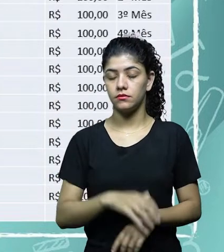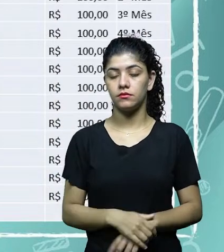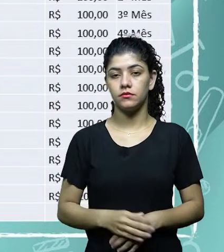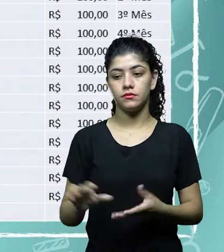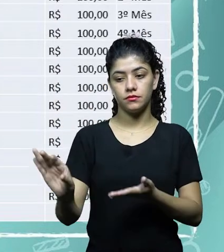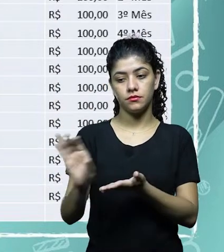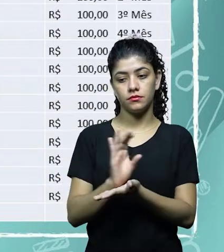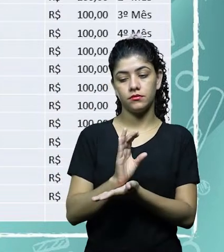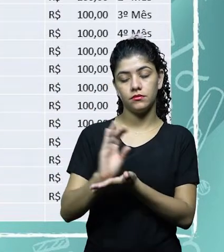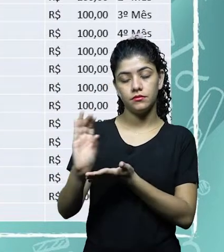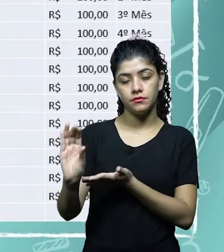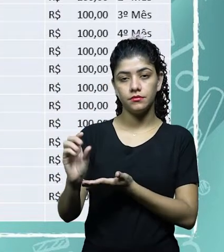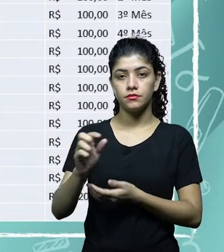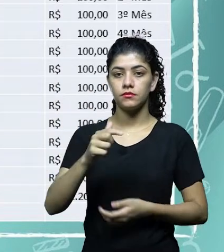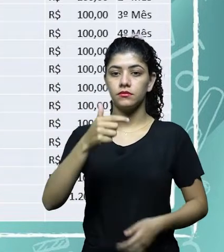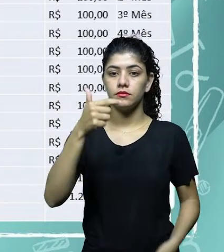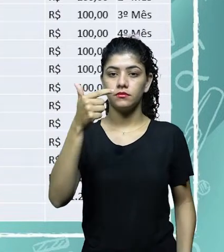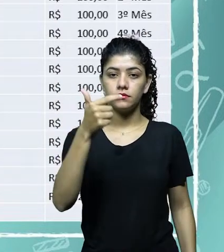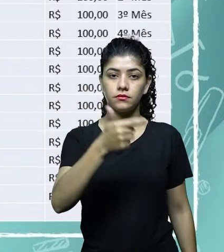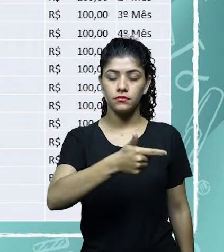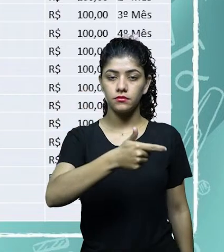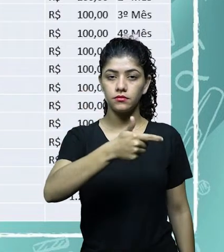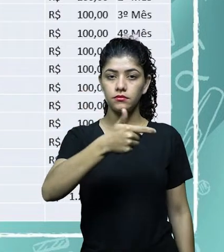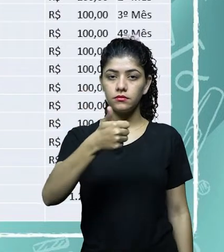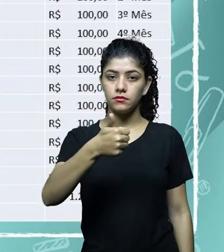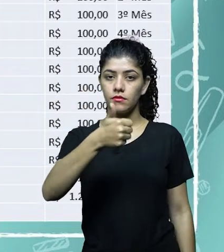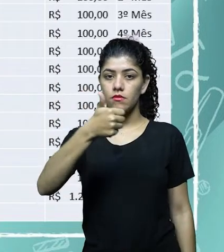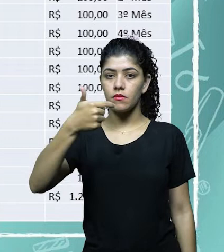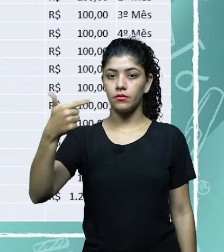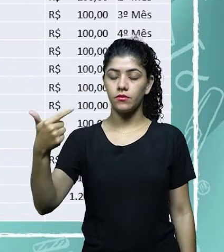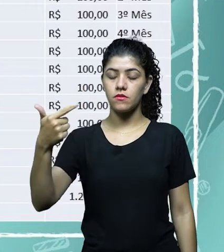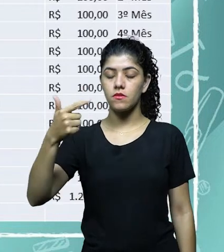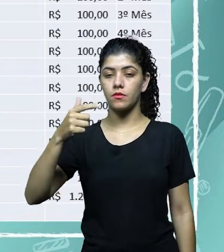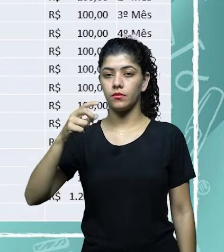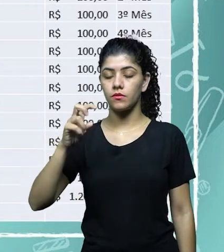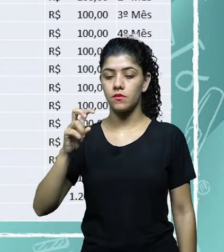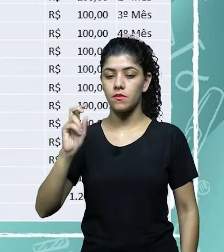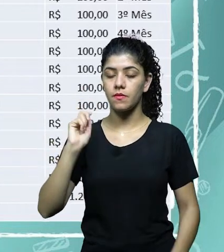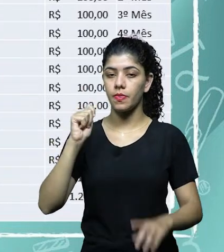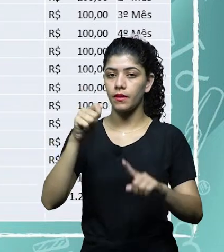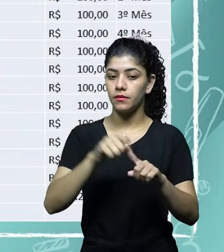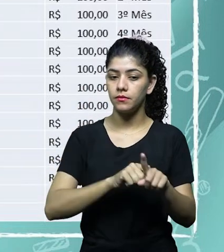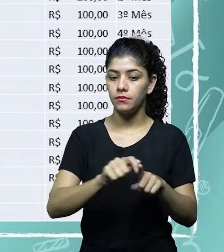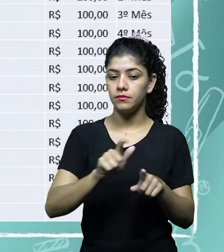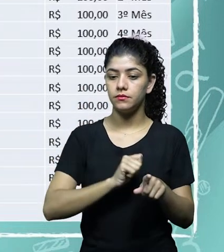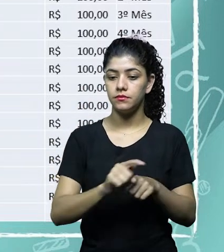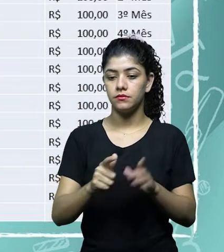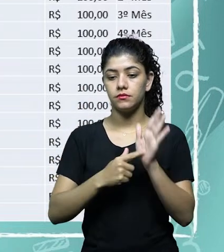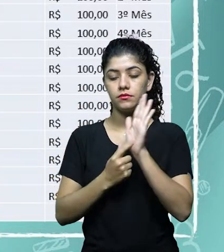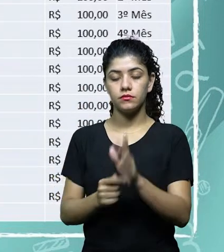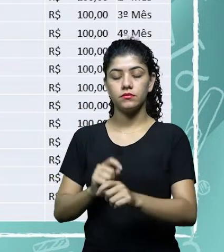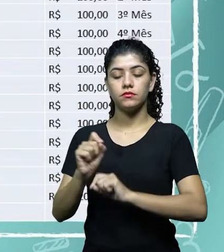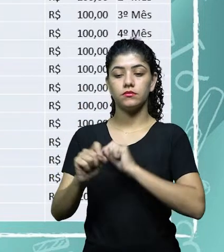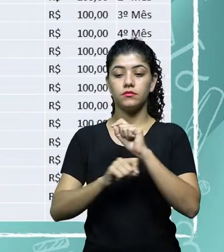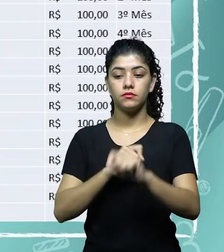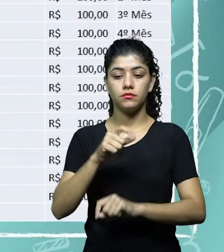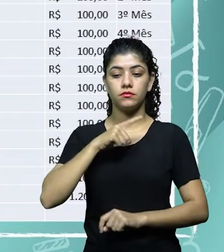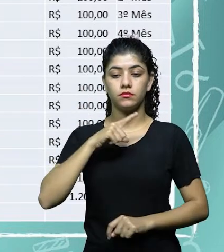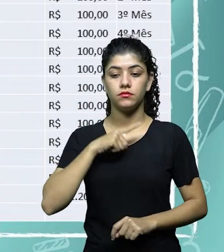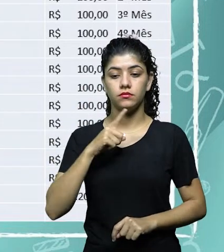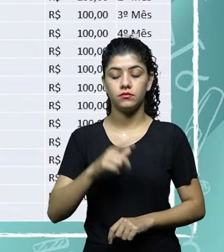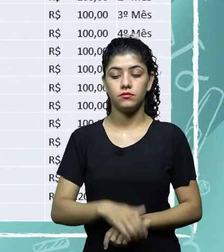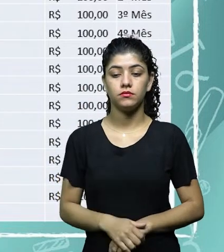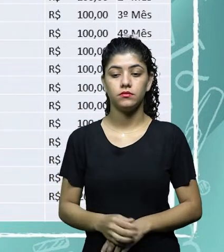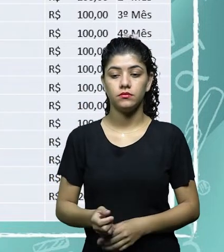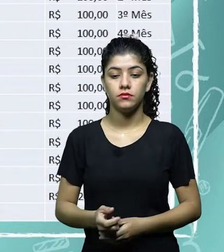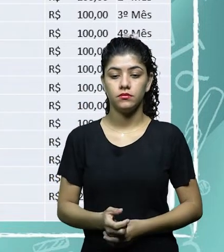da 12ª parcela pelo banco, ele deverá demonstrar na sua contabilidade os seguintes lançamentos em razonetes. Então